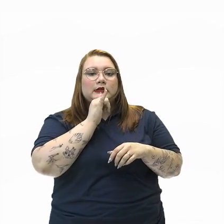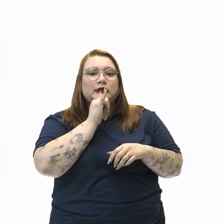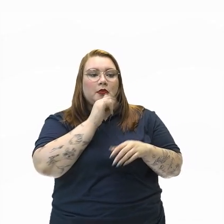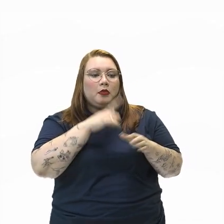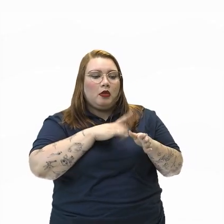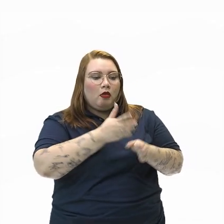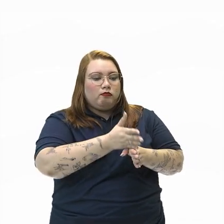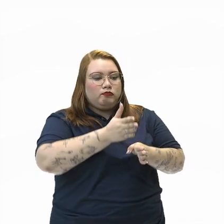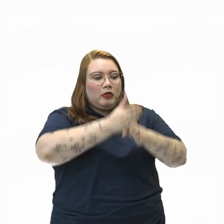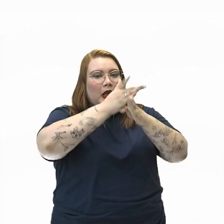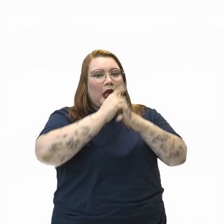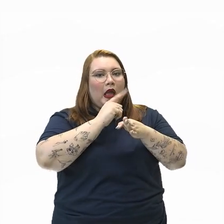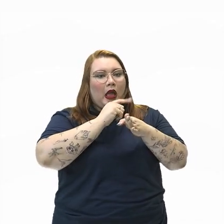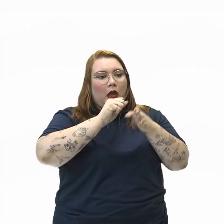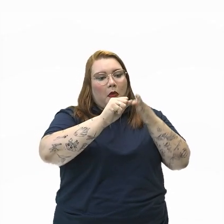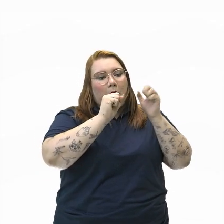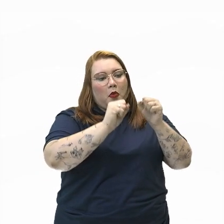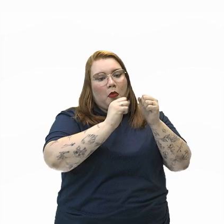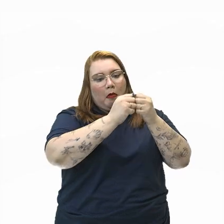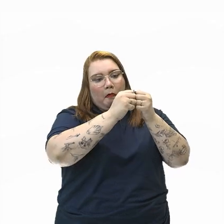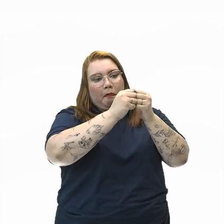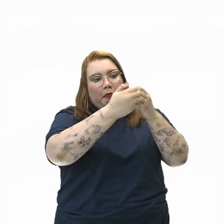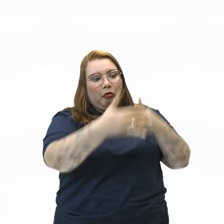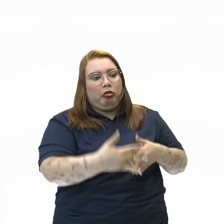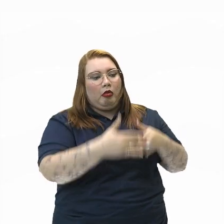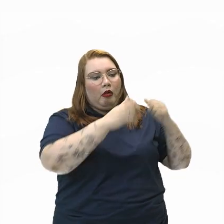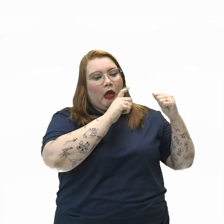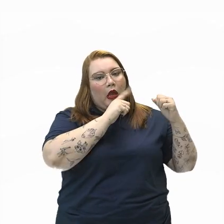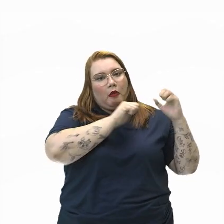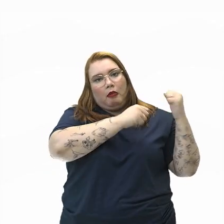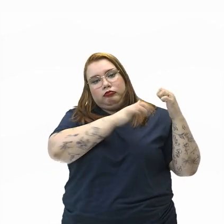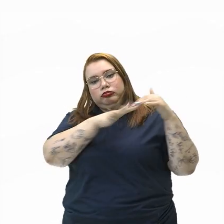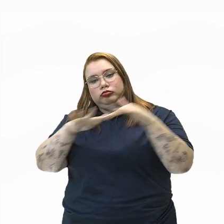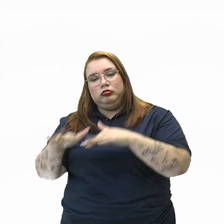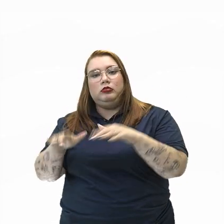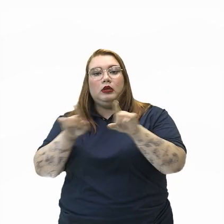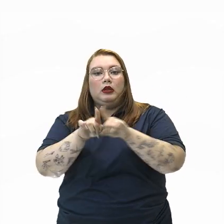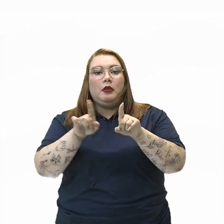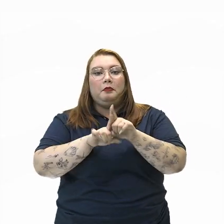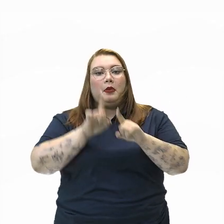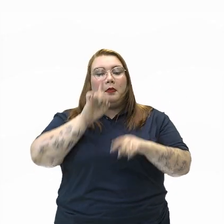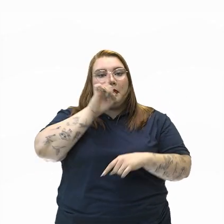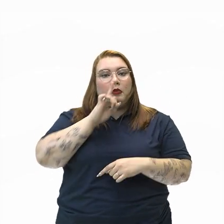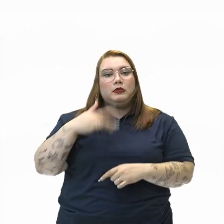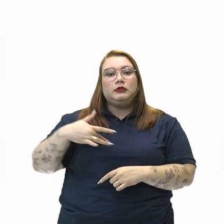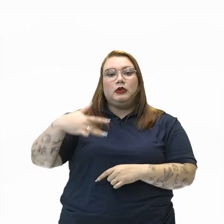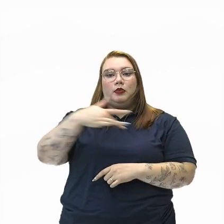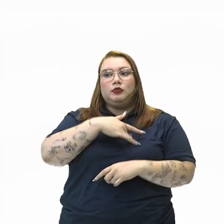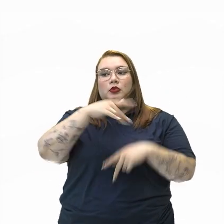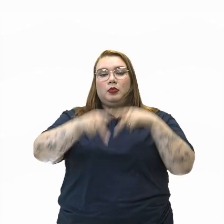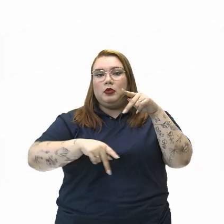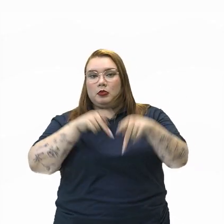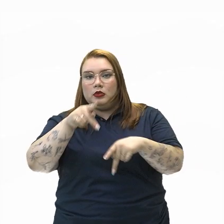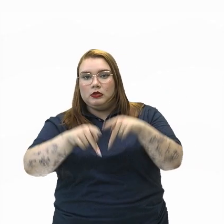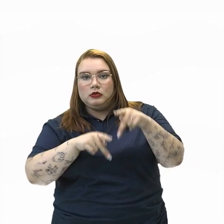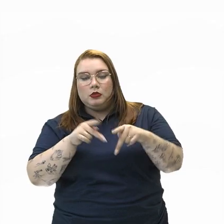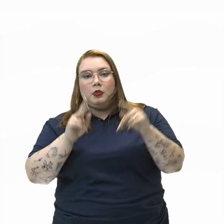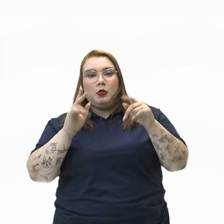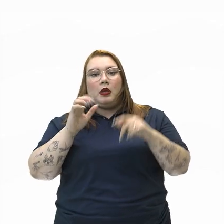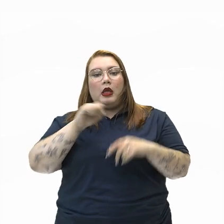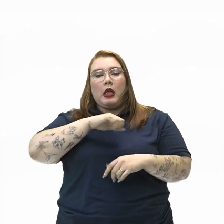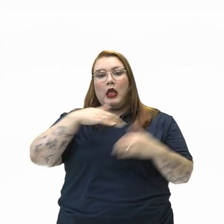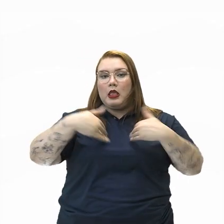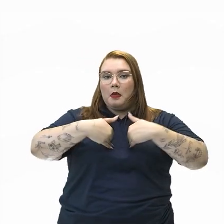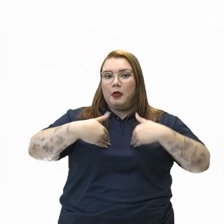e risco à saúde das populações, né? Populações no geral, não falando somente da população humana, né? Mas dos animais que vivem